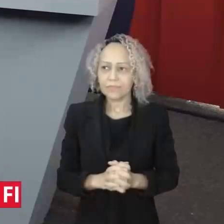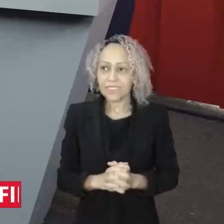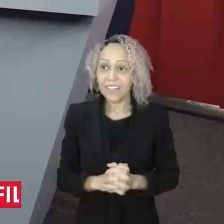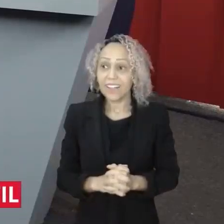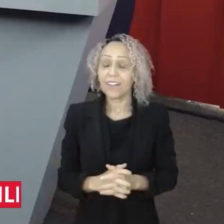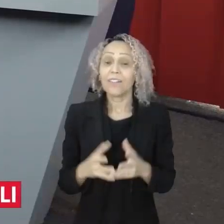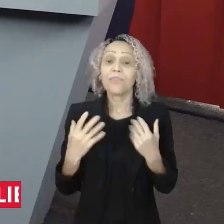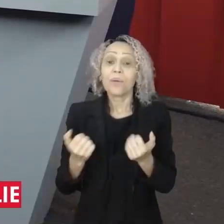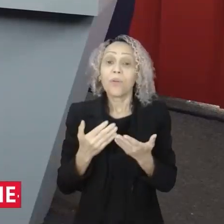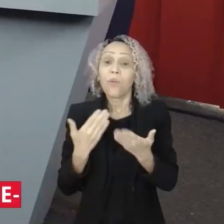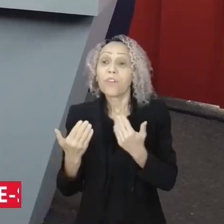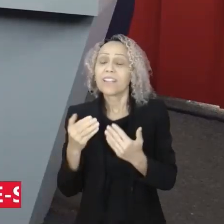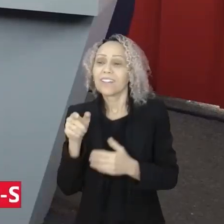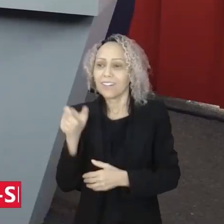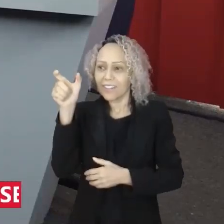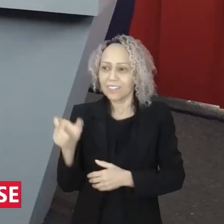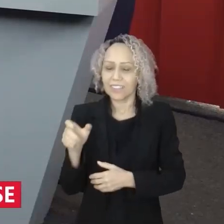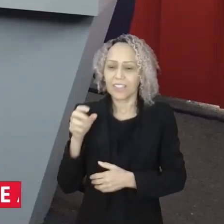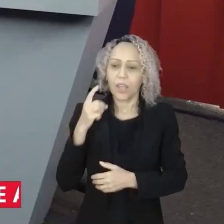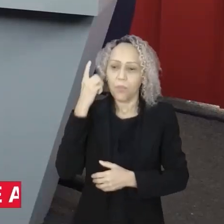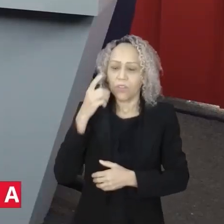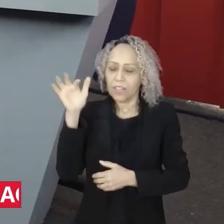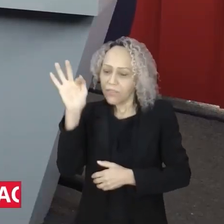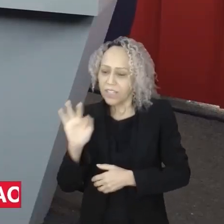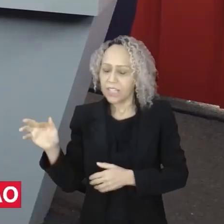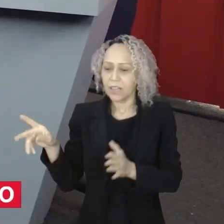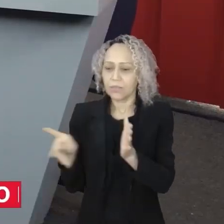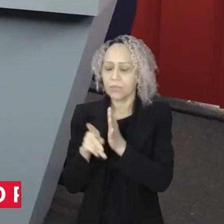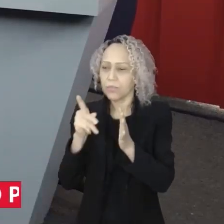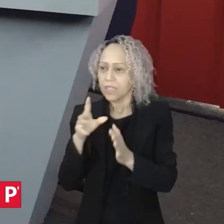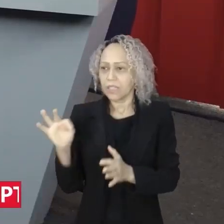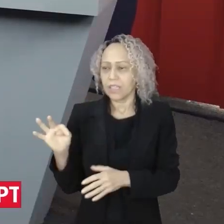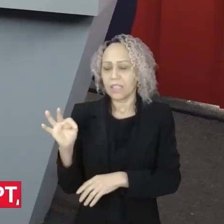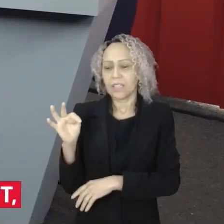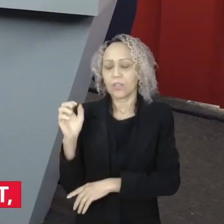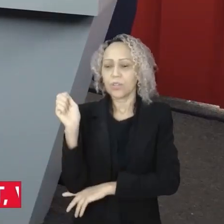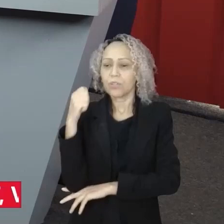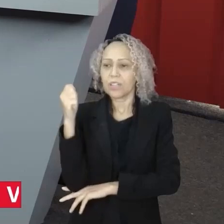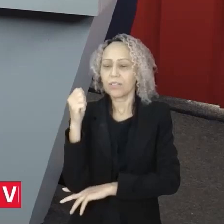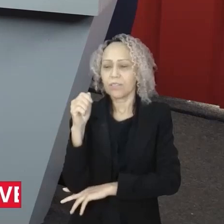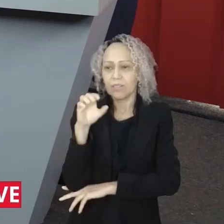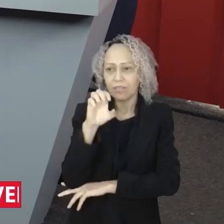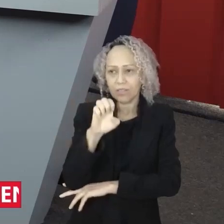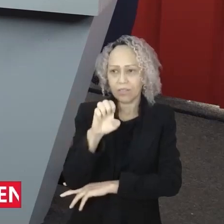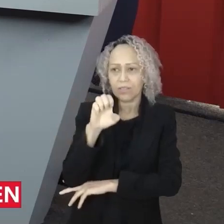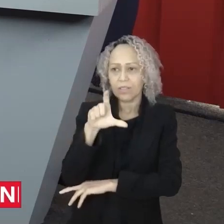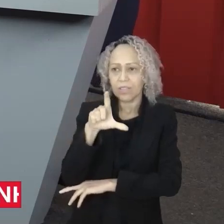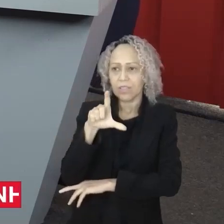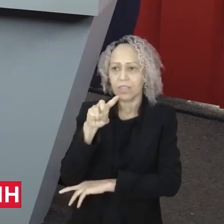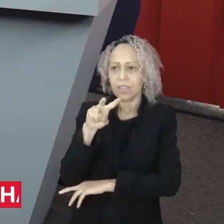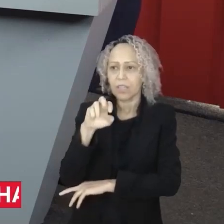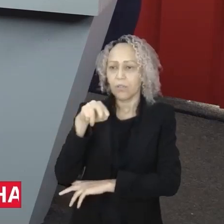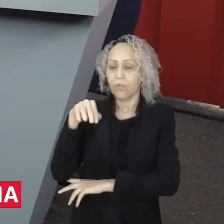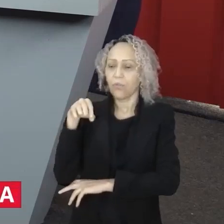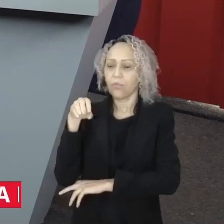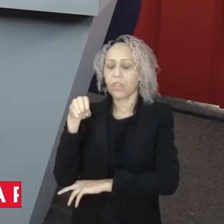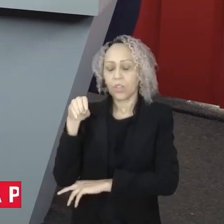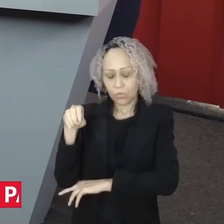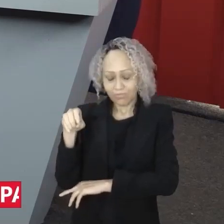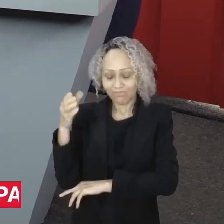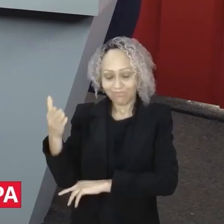Vamos conversar agora com o deputado federal pelo PT do Rio Grande do Sul, Elvino Bongás. Obrigada pela presença,